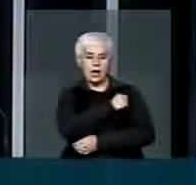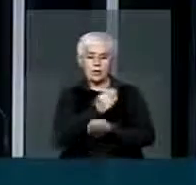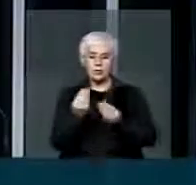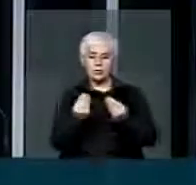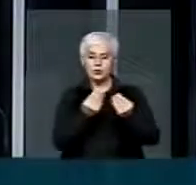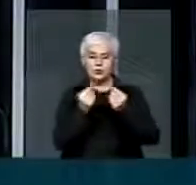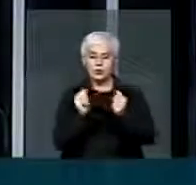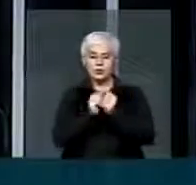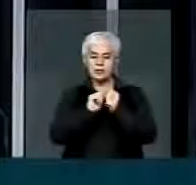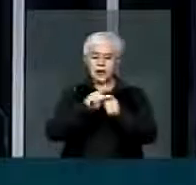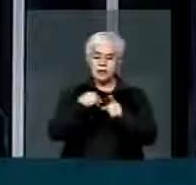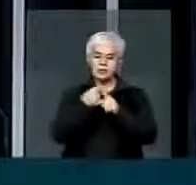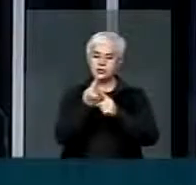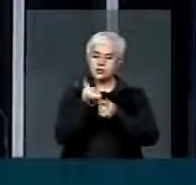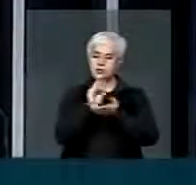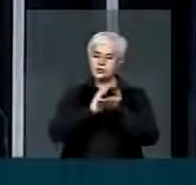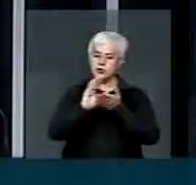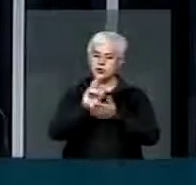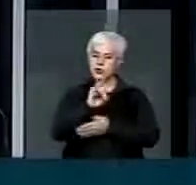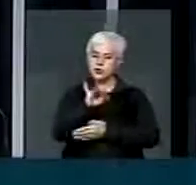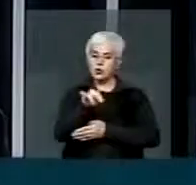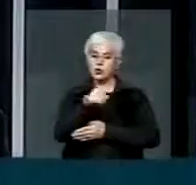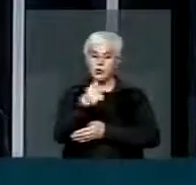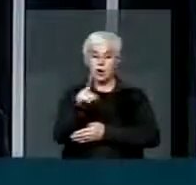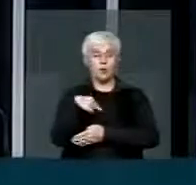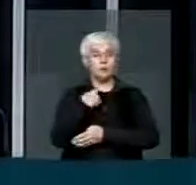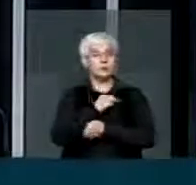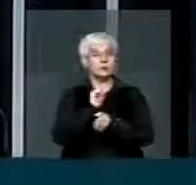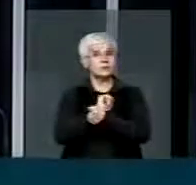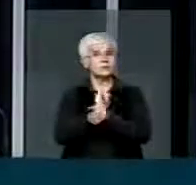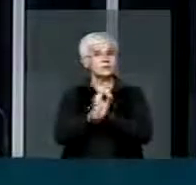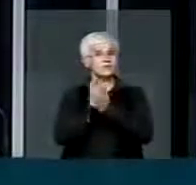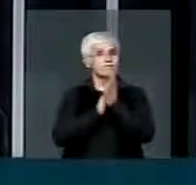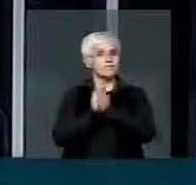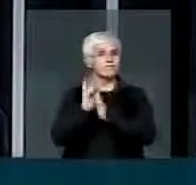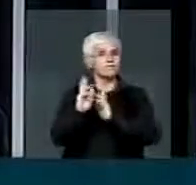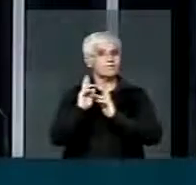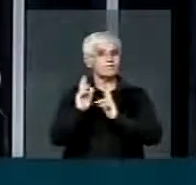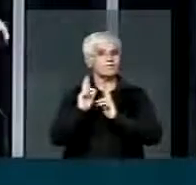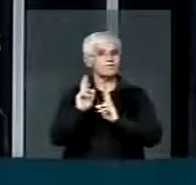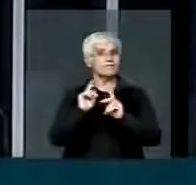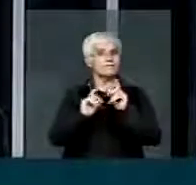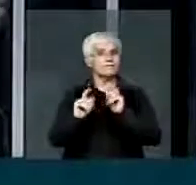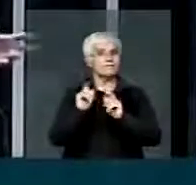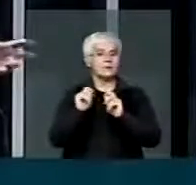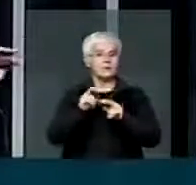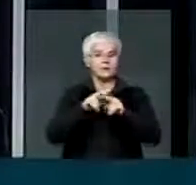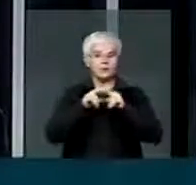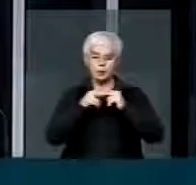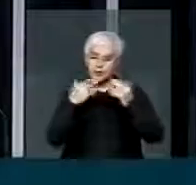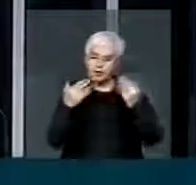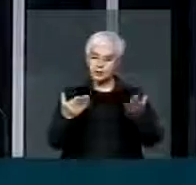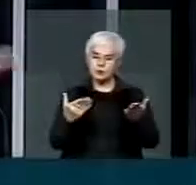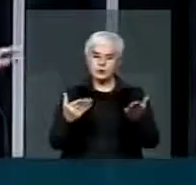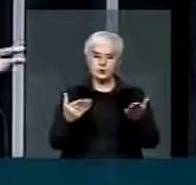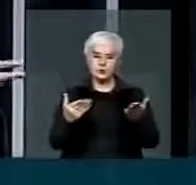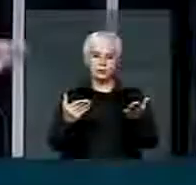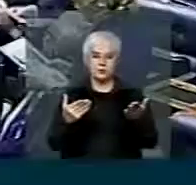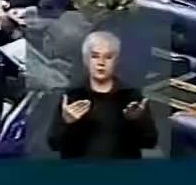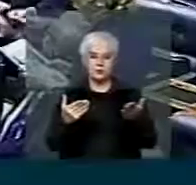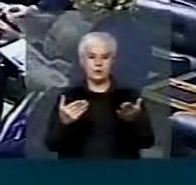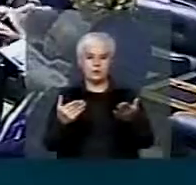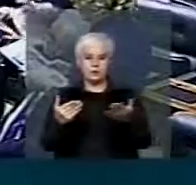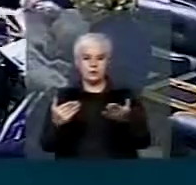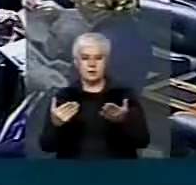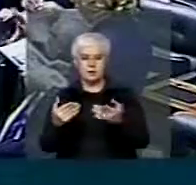da União. Todos nós esperamos ansiosamente exatamente por esse gesto, até porque